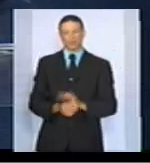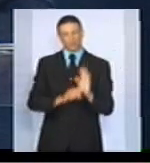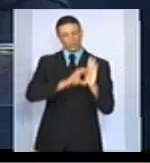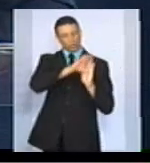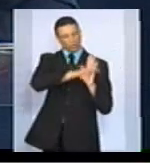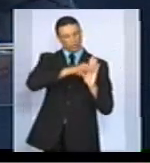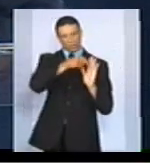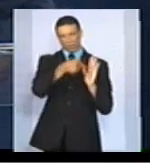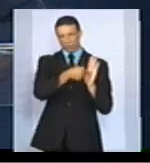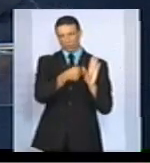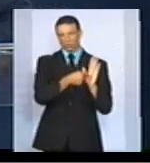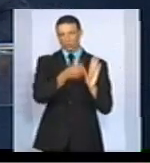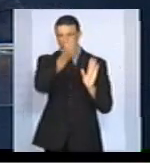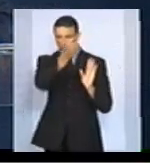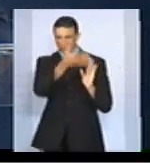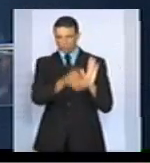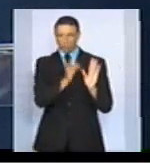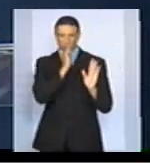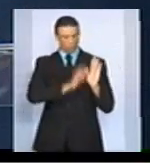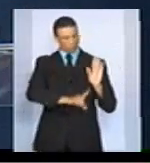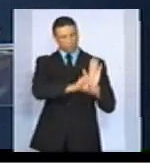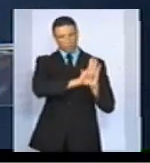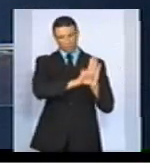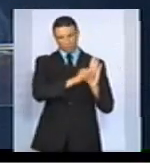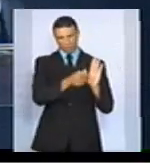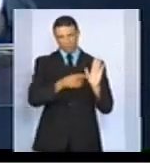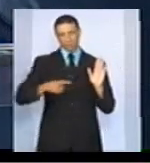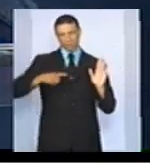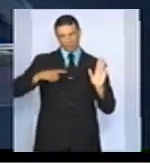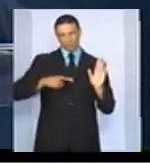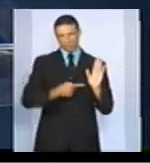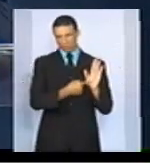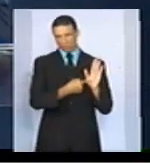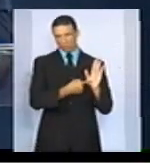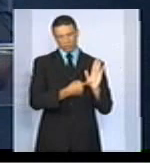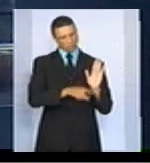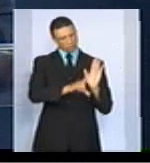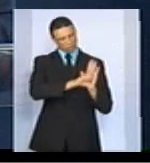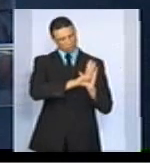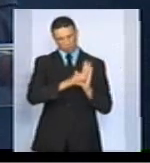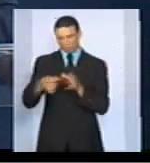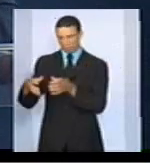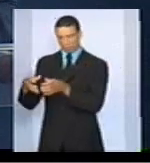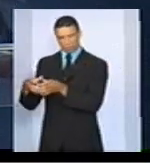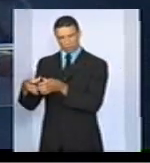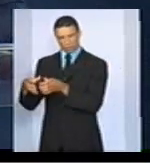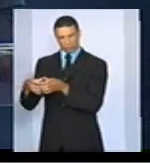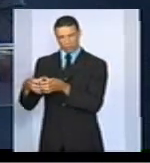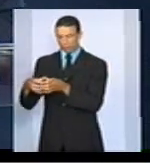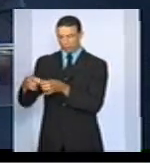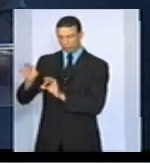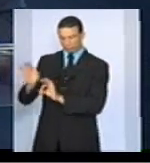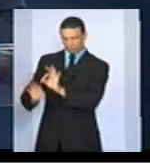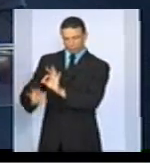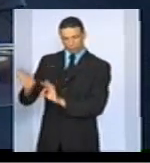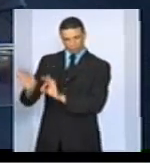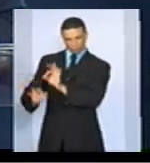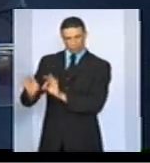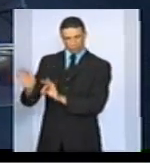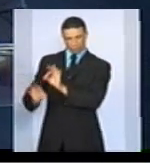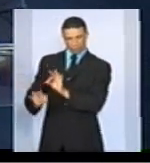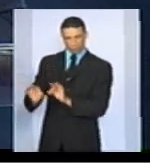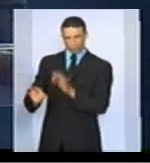conceito de poder dirigente que é o que nos existe na lei então o poder dirigente é um conceito criado pela agência que fala que a os direitos